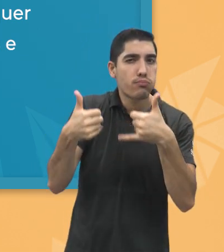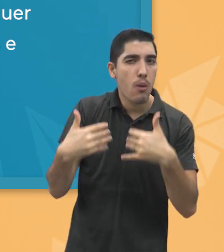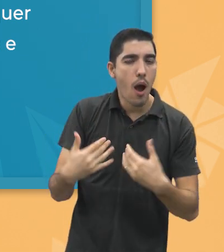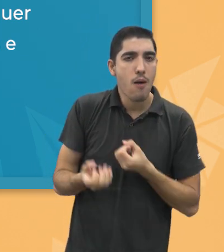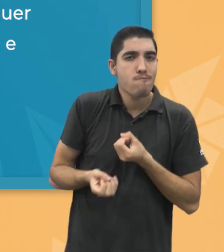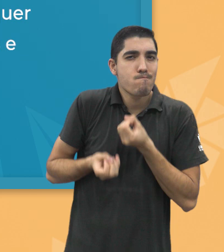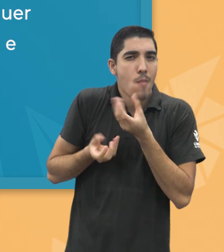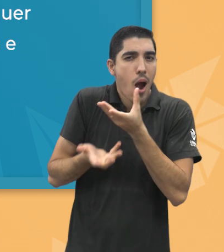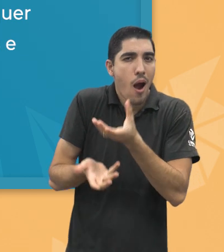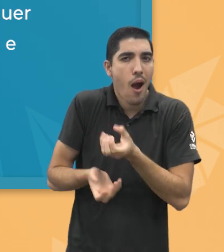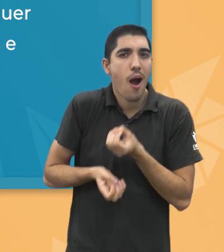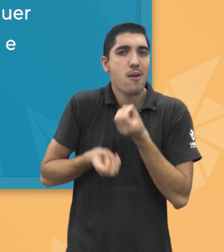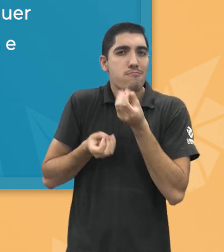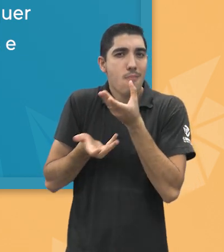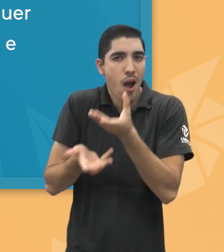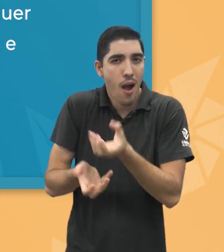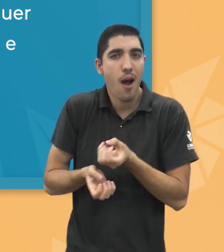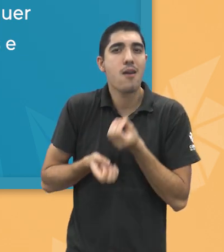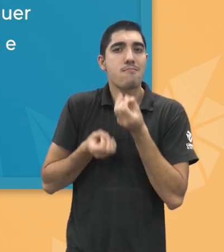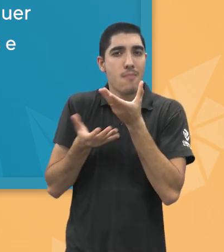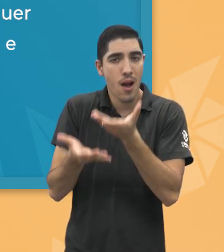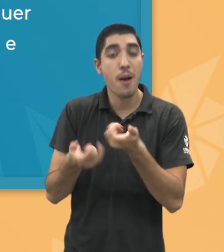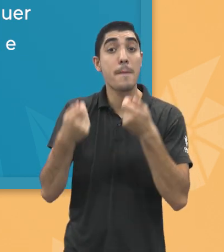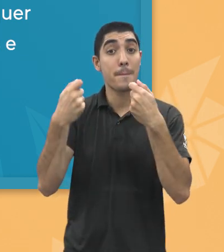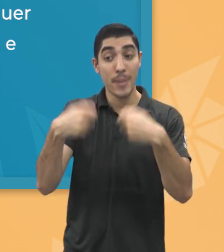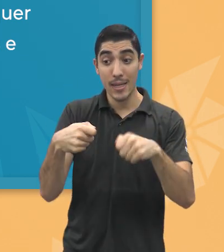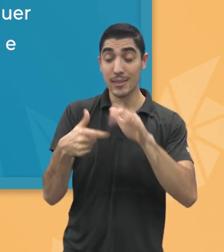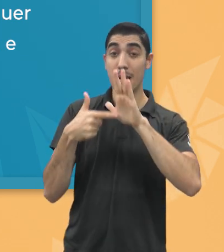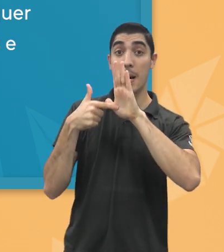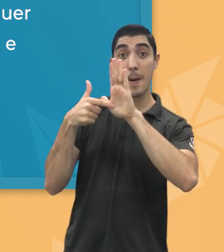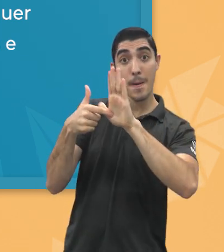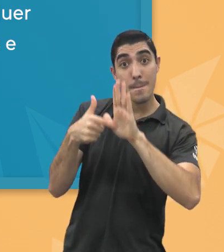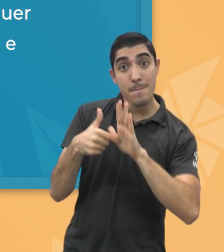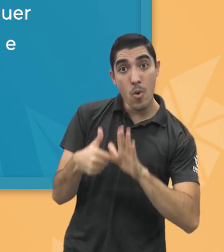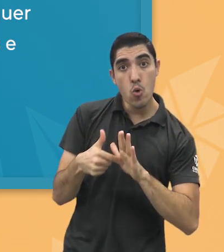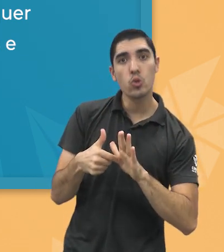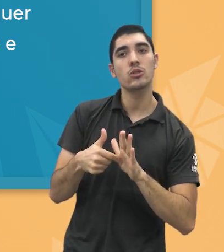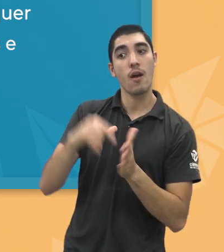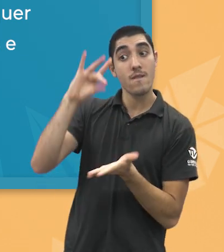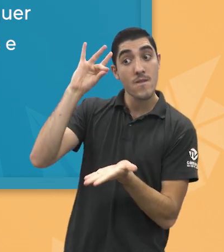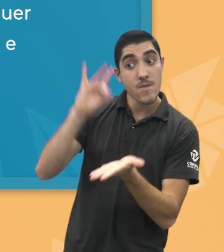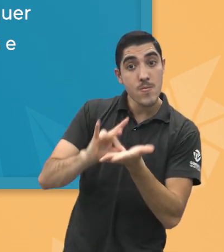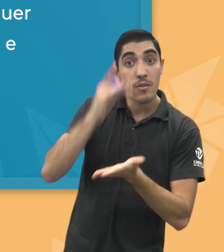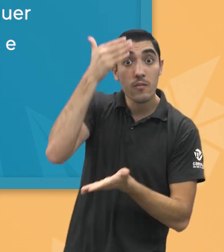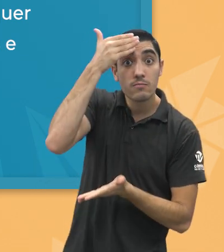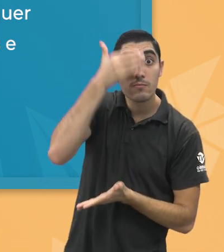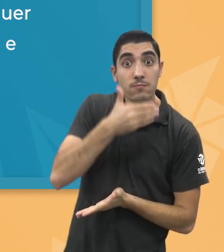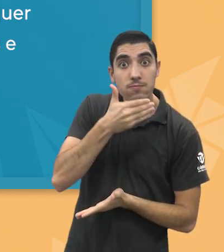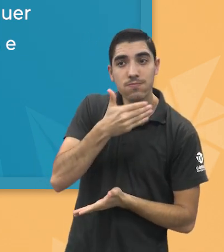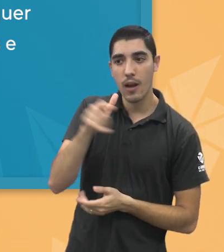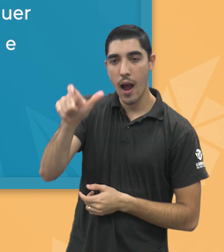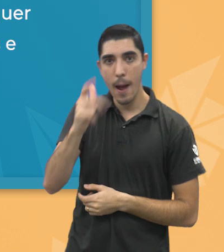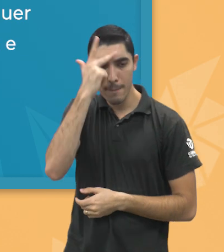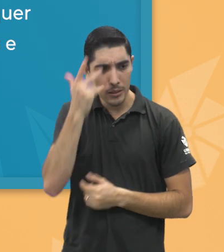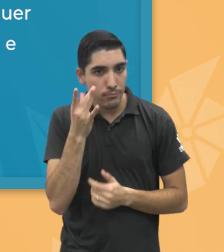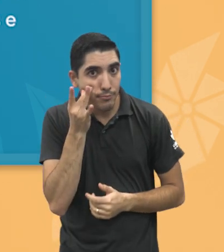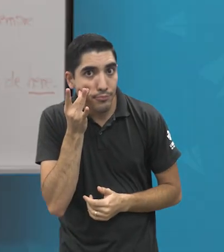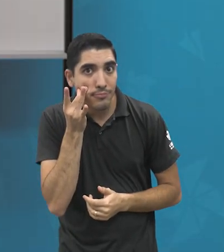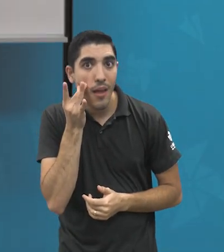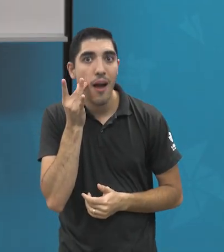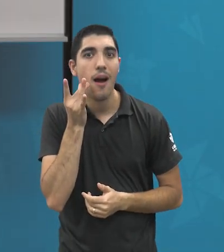na mente, os fatos e os argumentos devem ser trazidos e postos diante